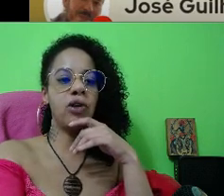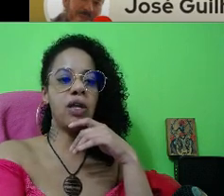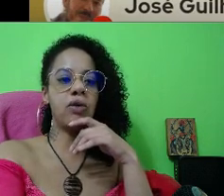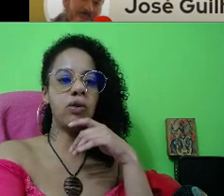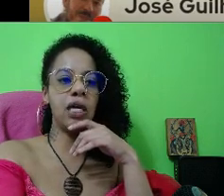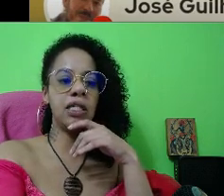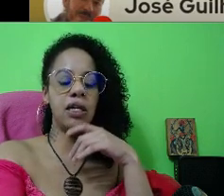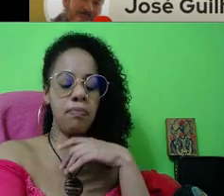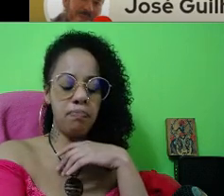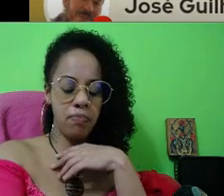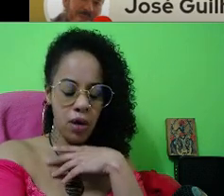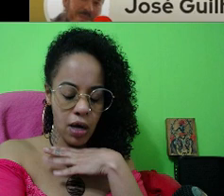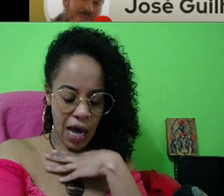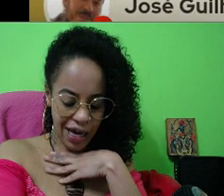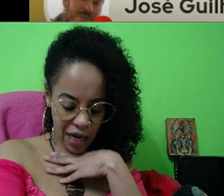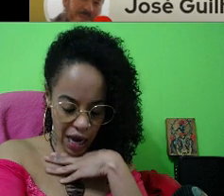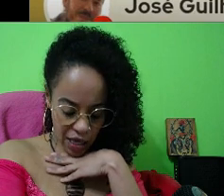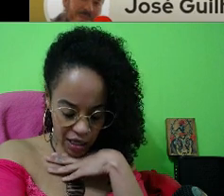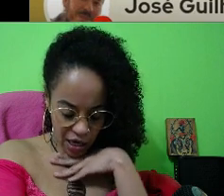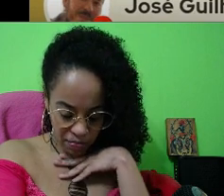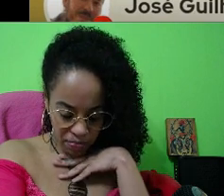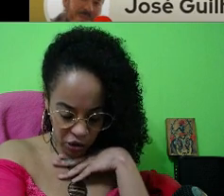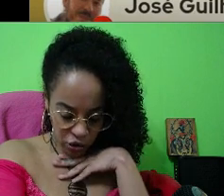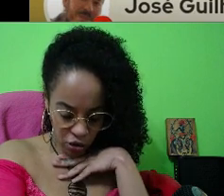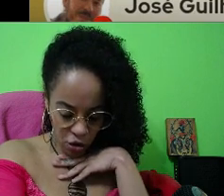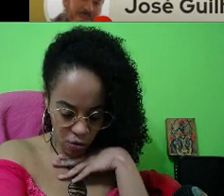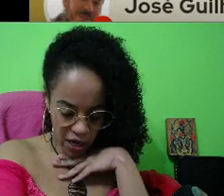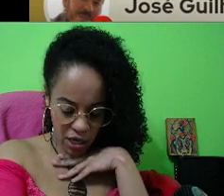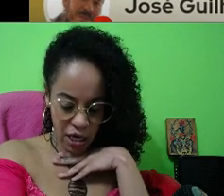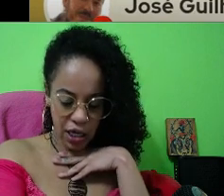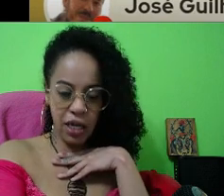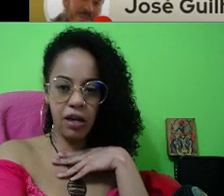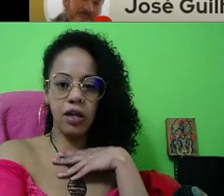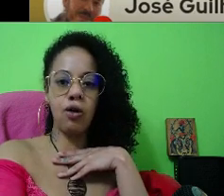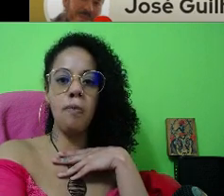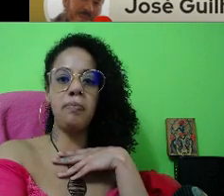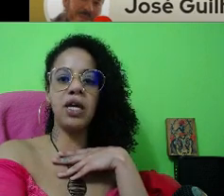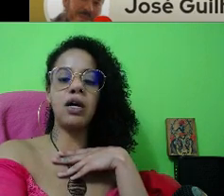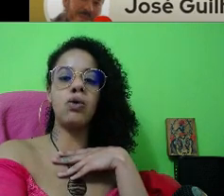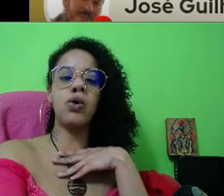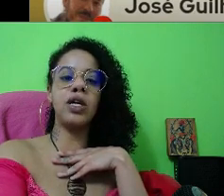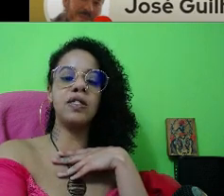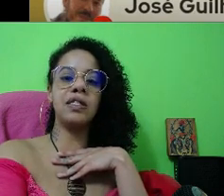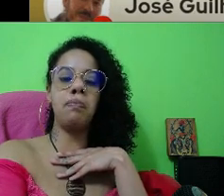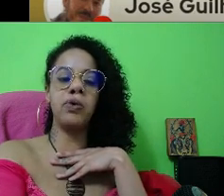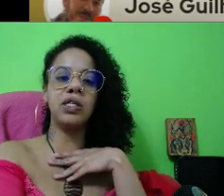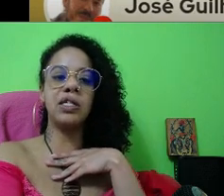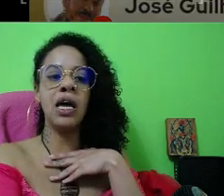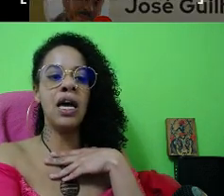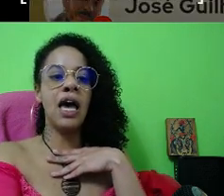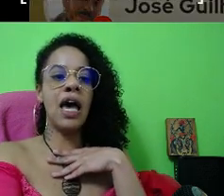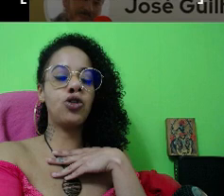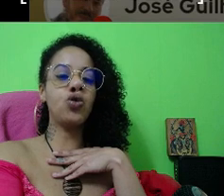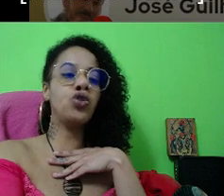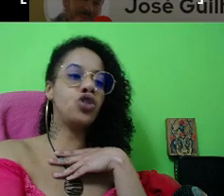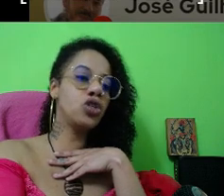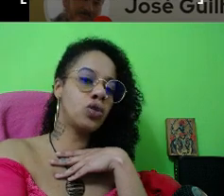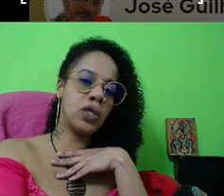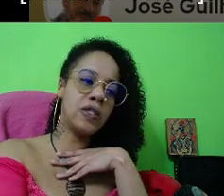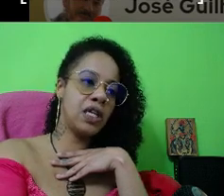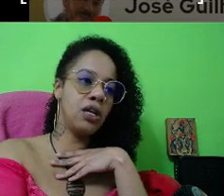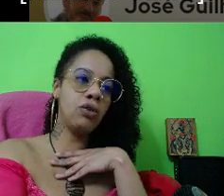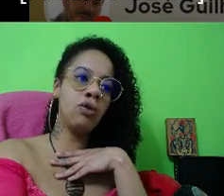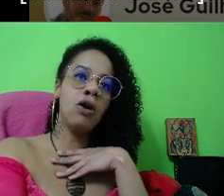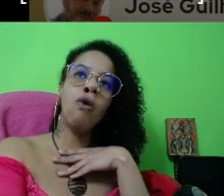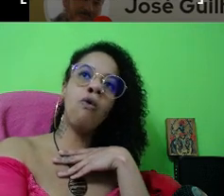agora eu tenho que o que será a grata pessoa que combina coisas depois é tudo